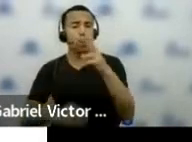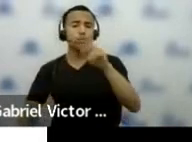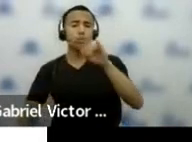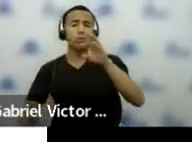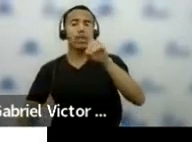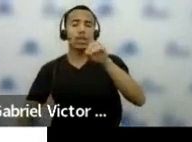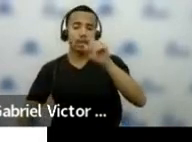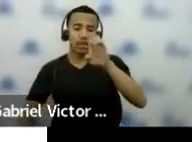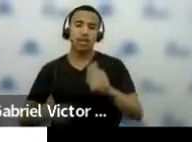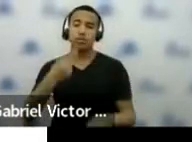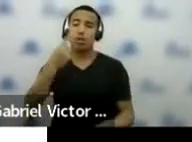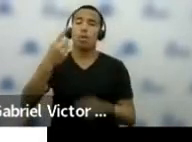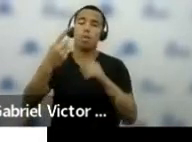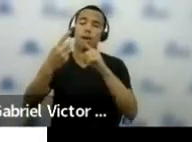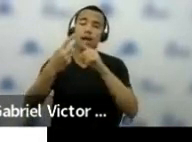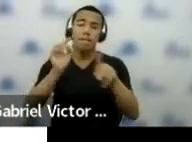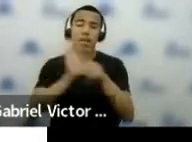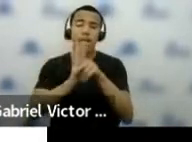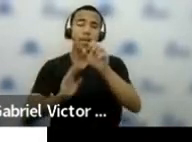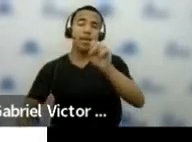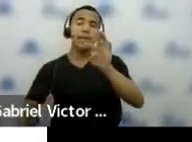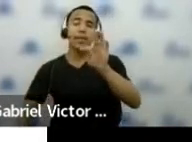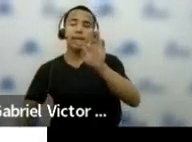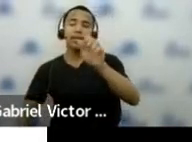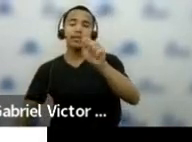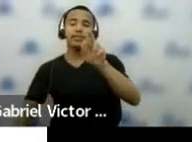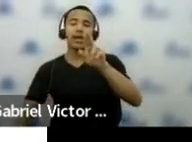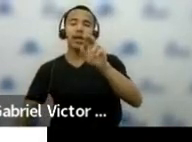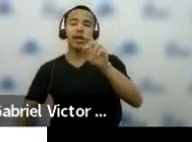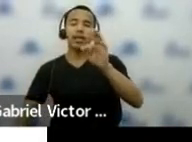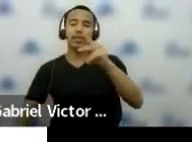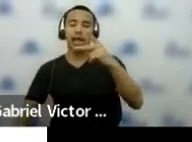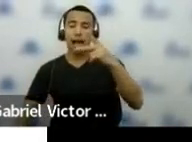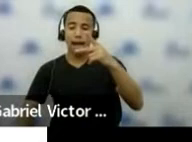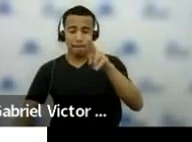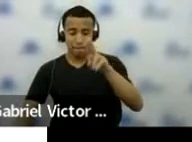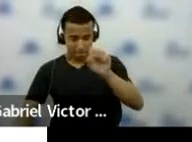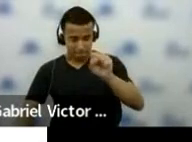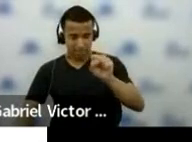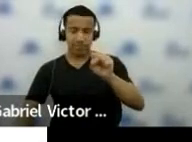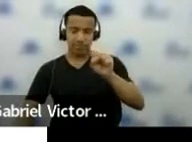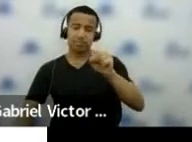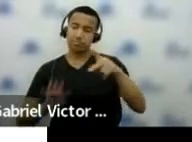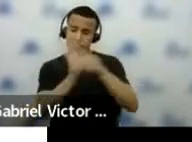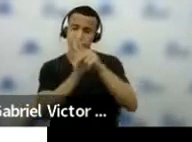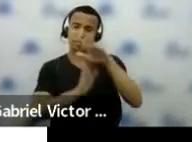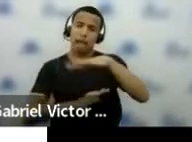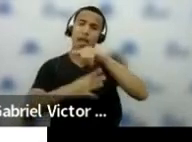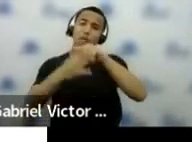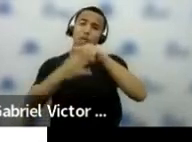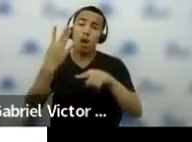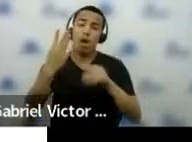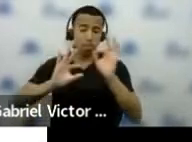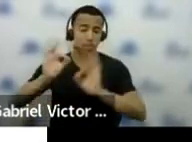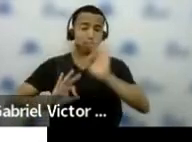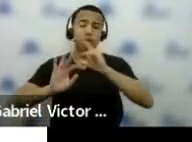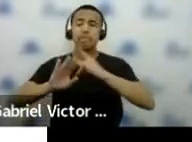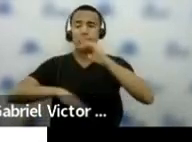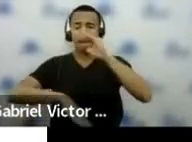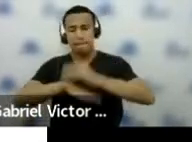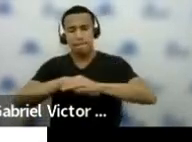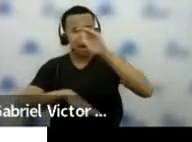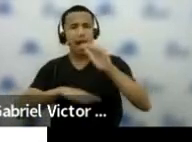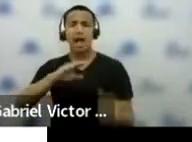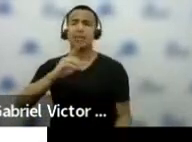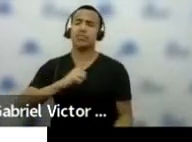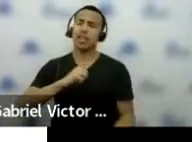uma startup, esse é o mínimo. Nós temos aí já 4 projetos aprovados. Esses 4 projetos, todos eles têm ou